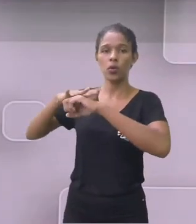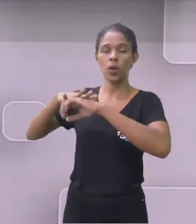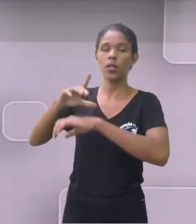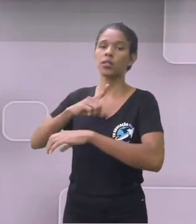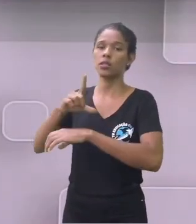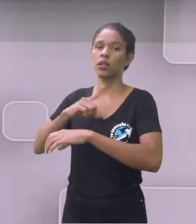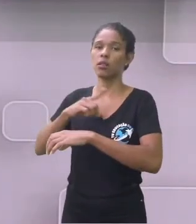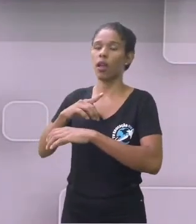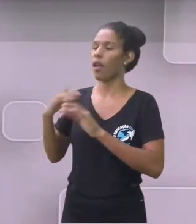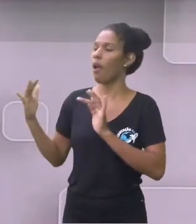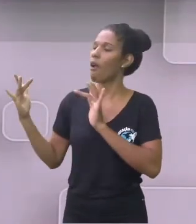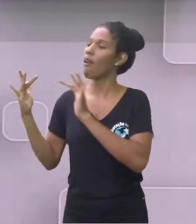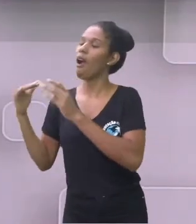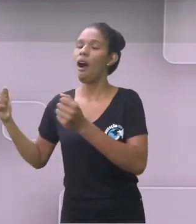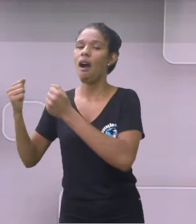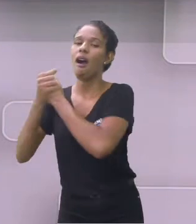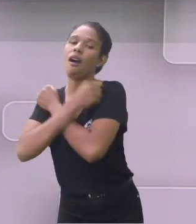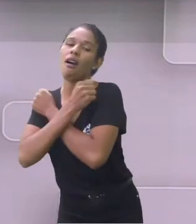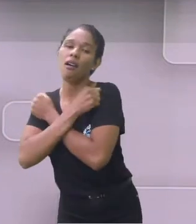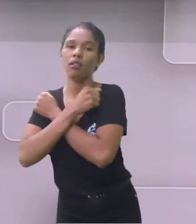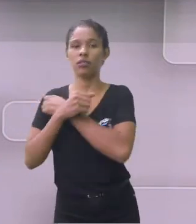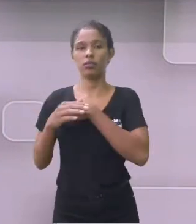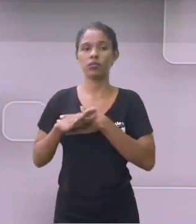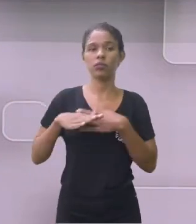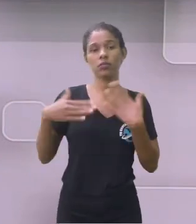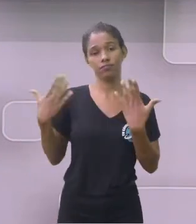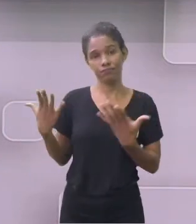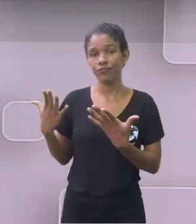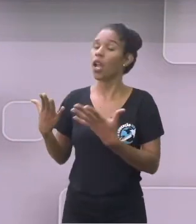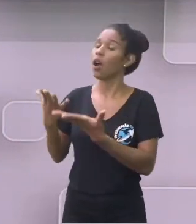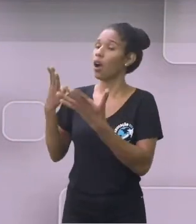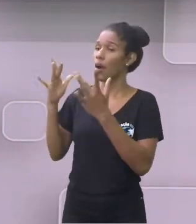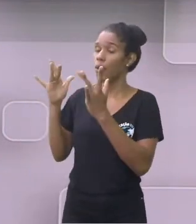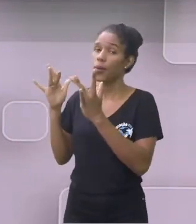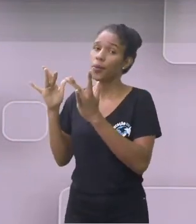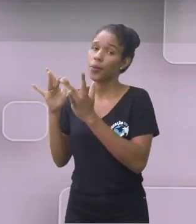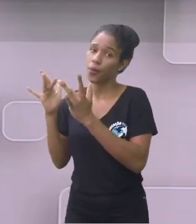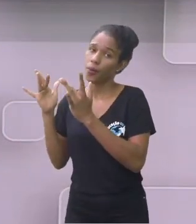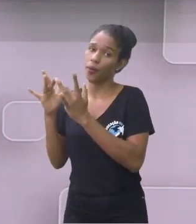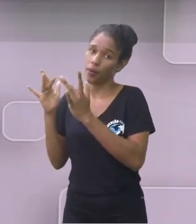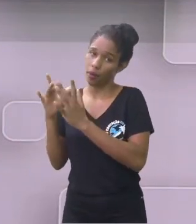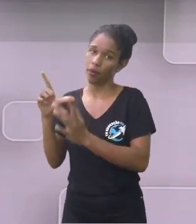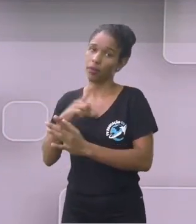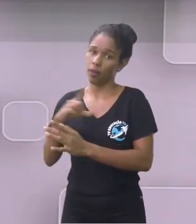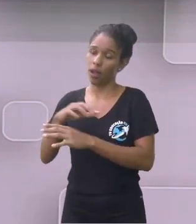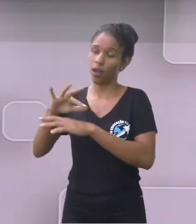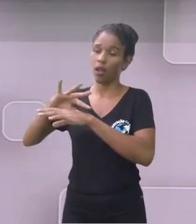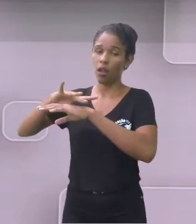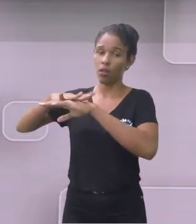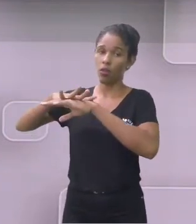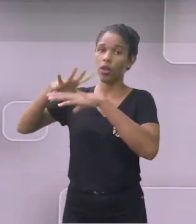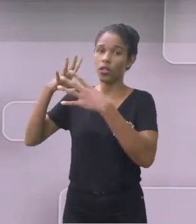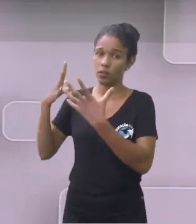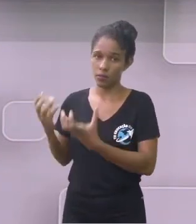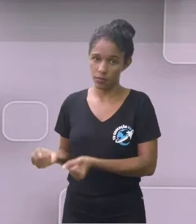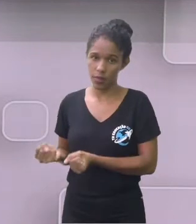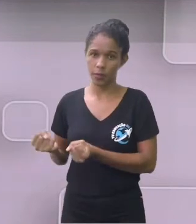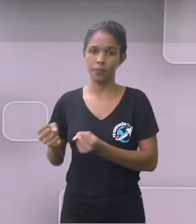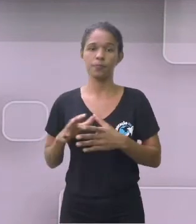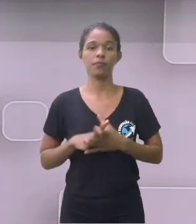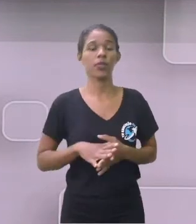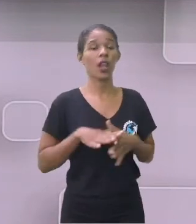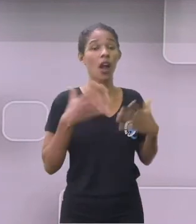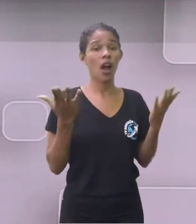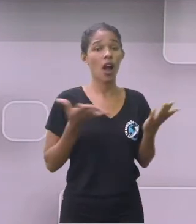objetos e superfícies contaminados com o vírus, que é mais rara. A transmissão por gotículas ocorre por meio de contato com